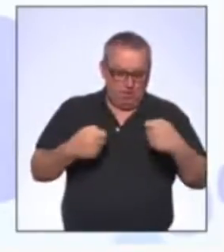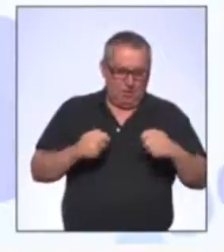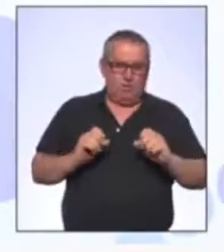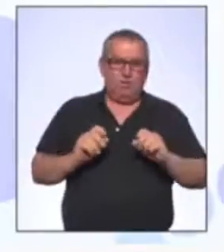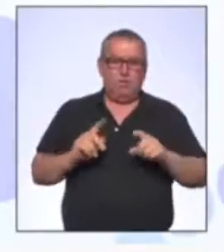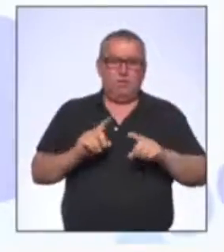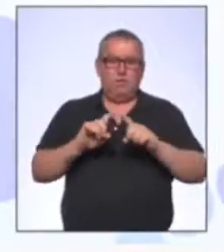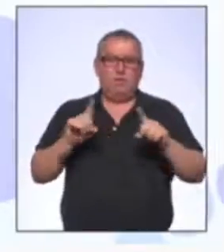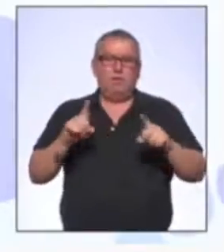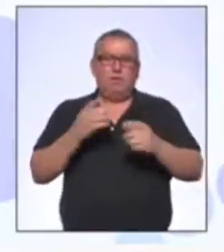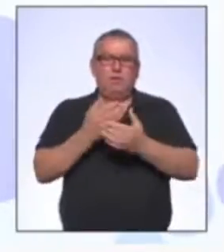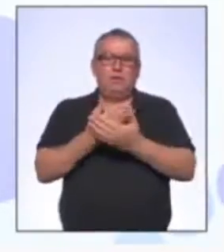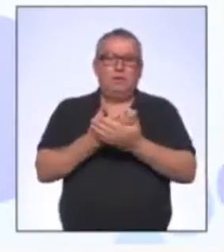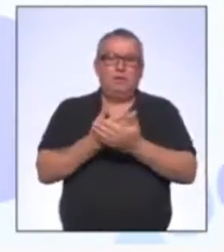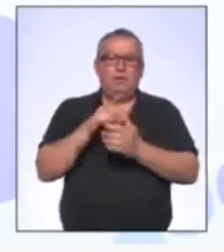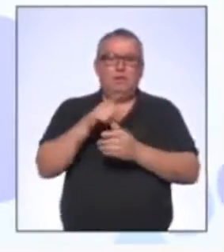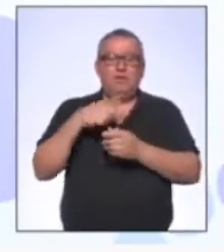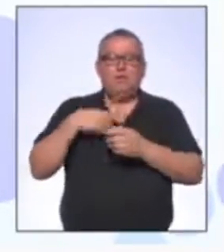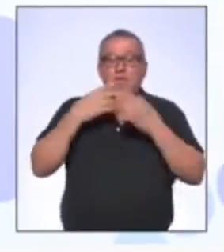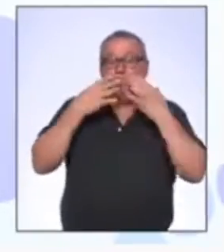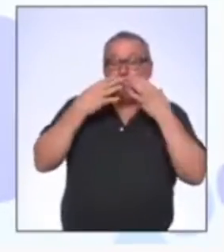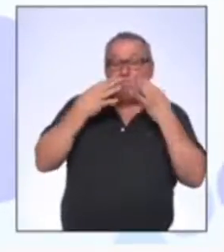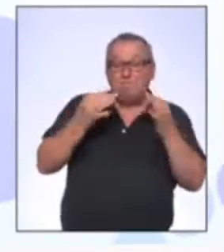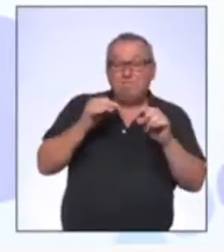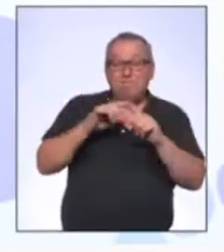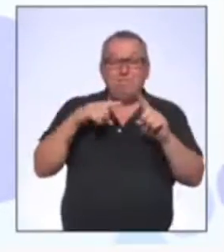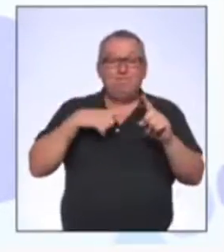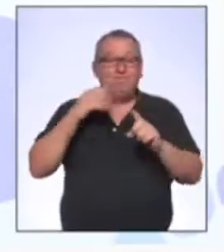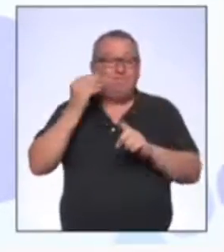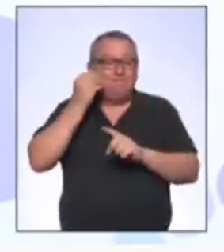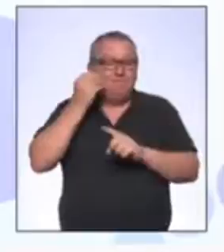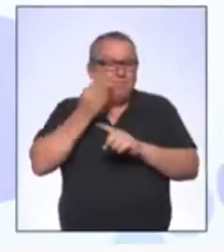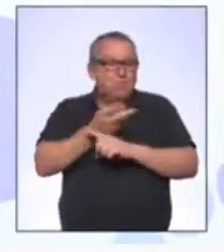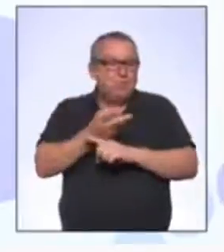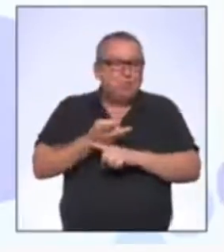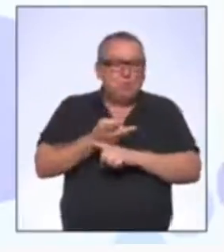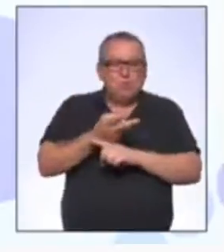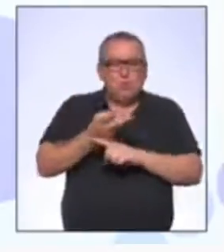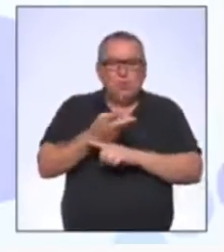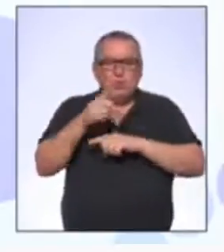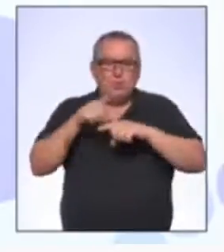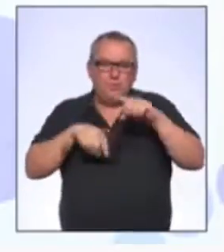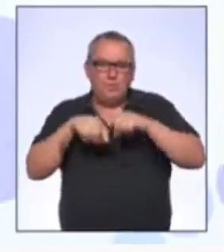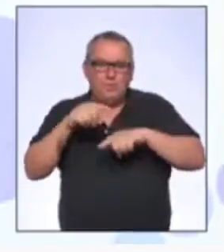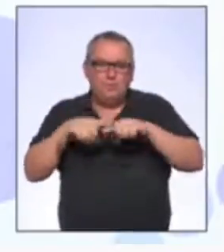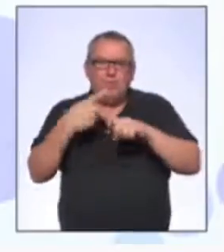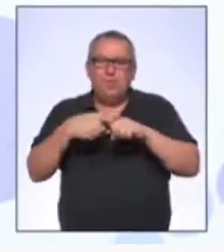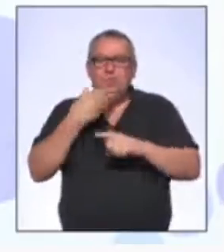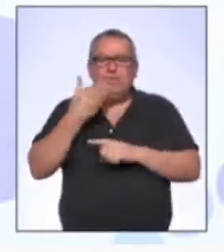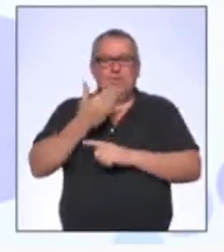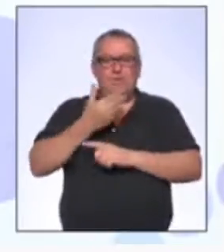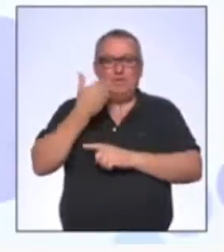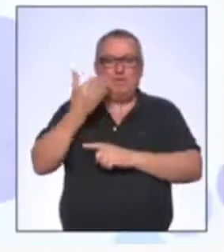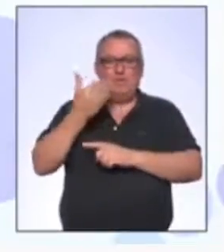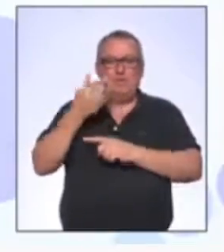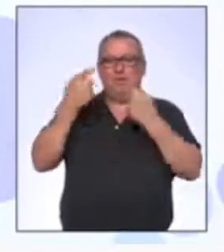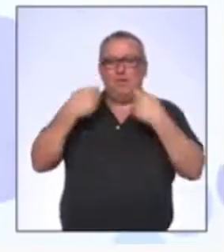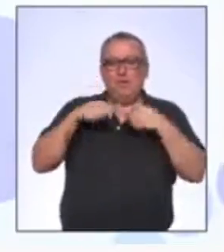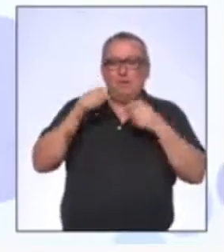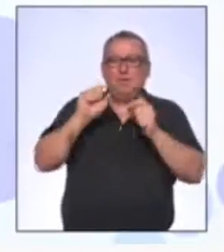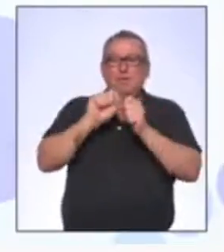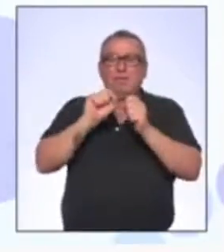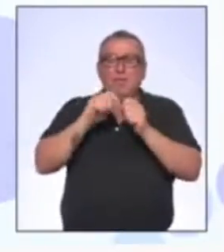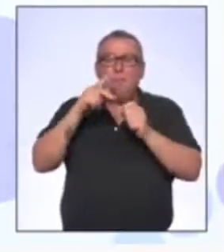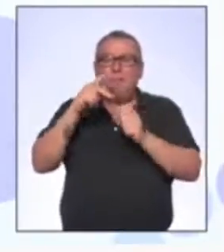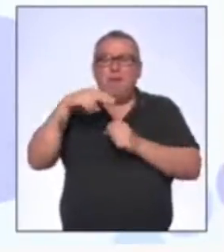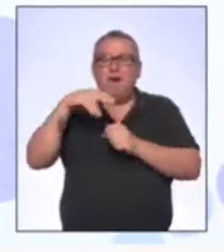no decorrer da aula você vai prestando atenção mas vai tentando buscar e o material porque ele assim é muito fácil eu preciso de um pedaço